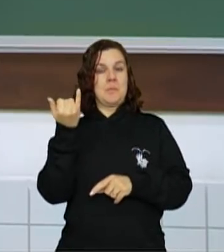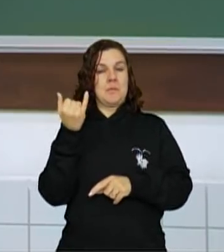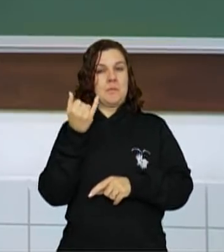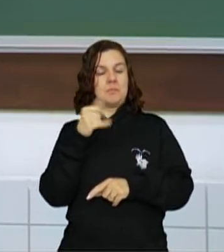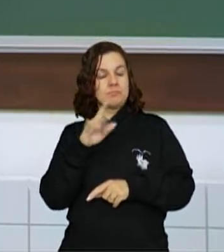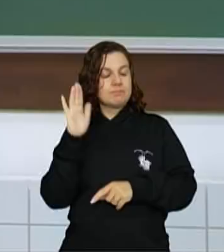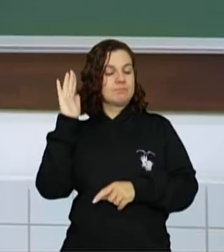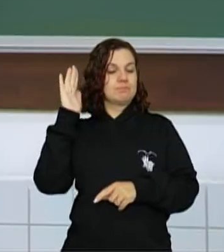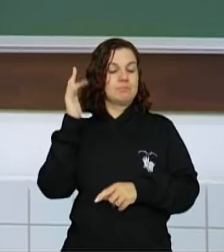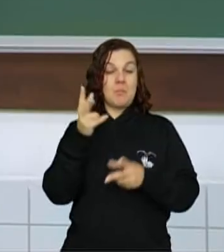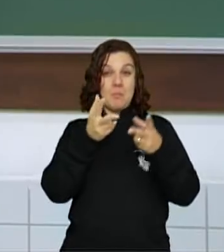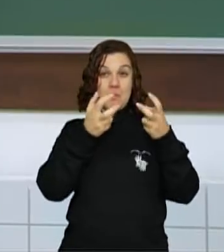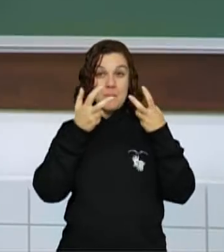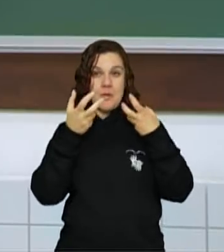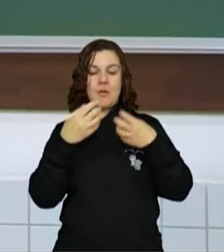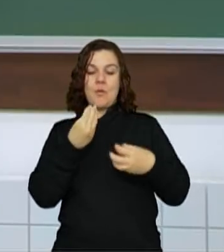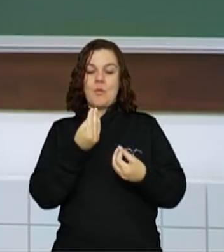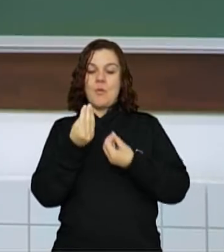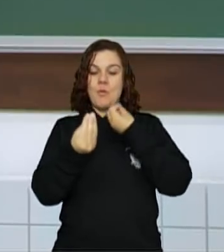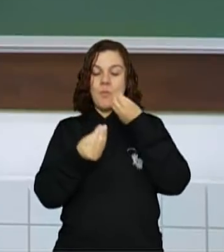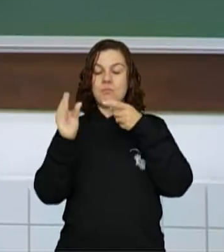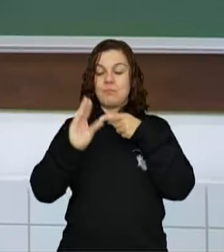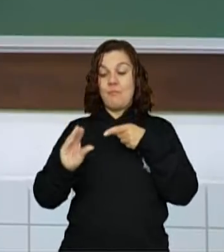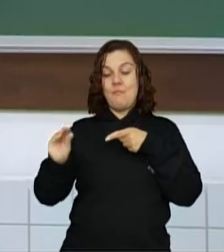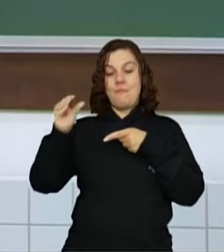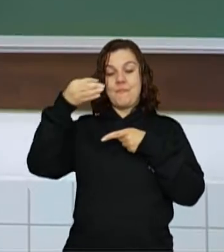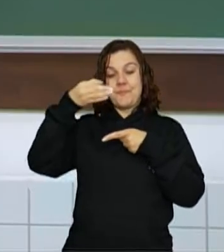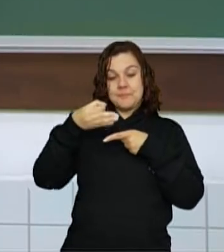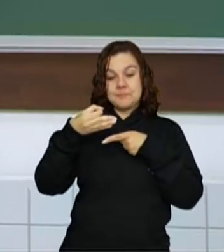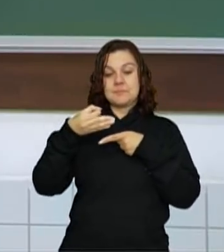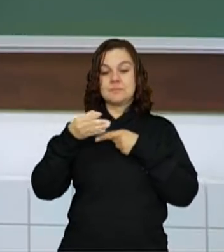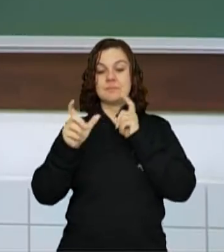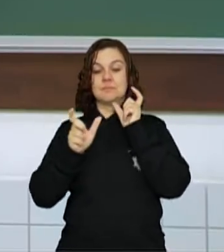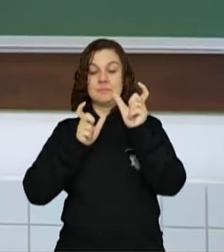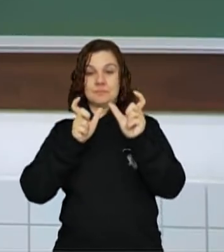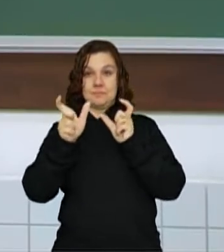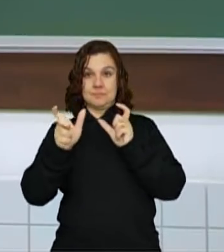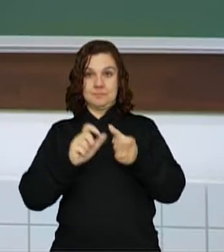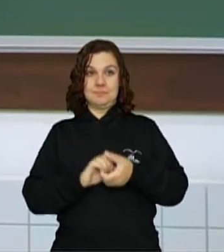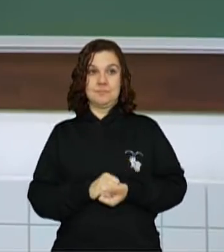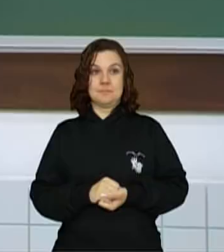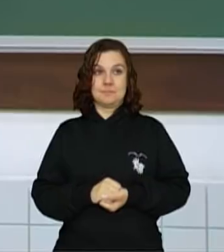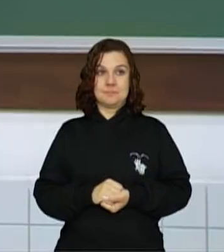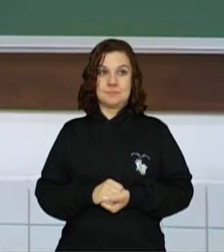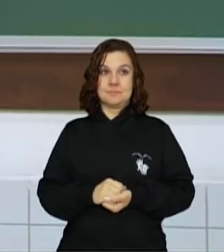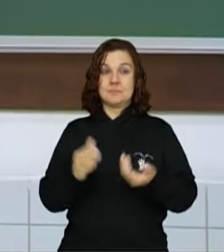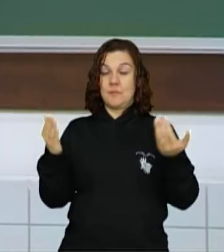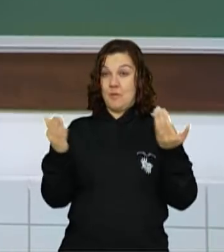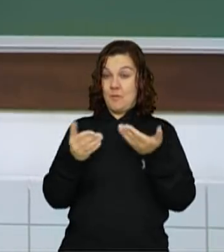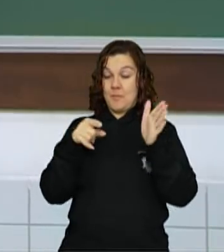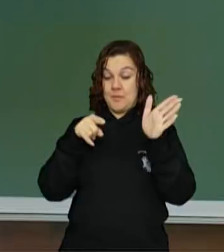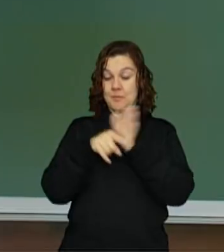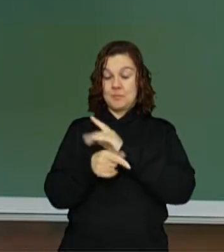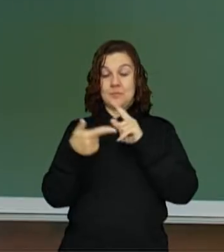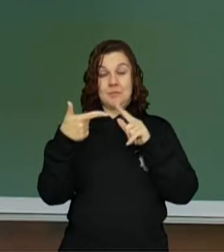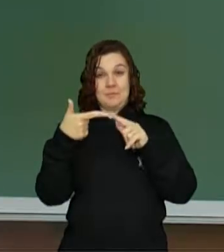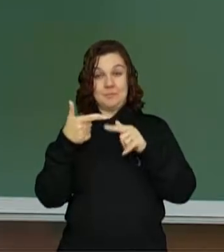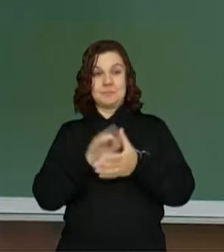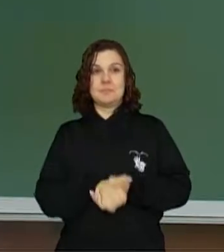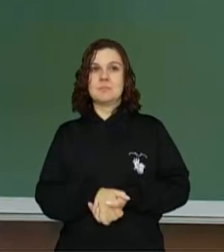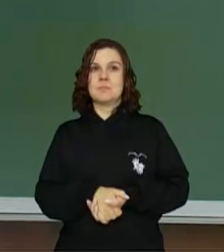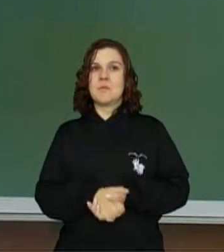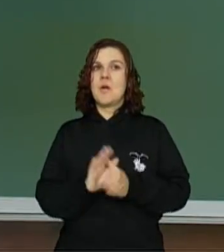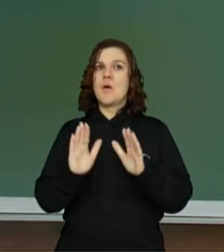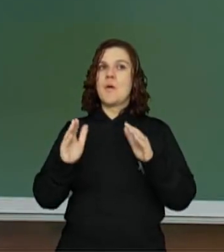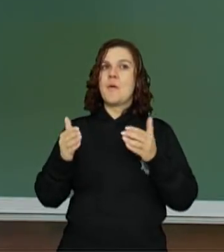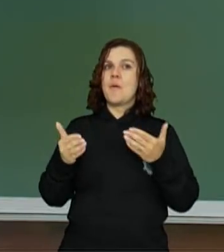bom observar como pronunciamos as nossas palavras. Questão de número 2.